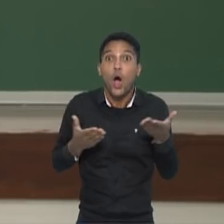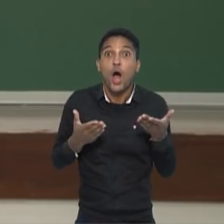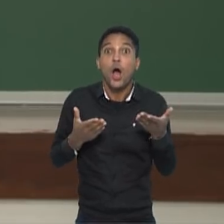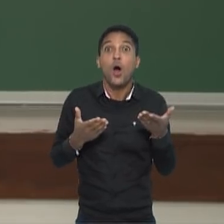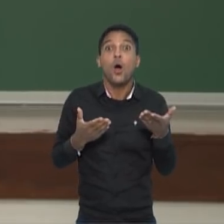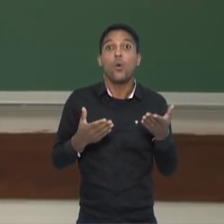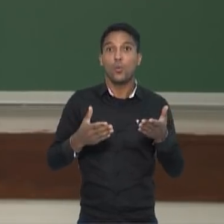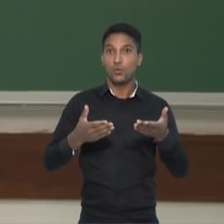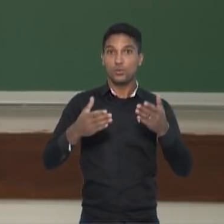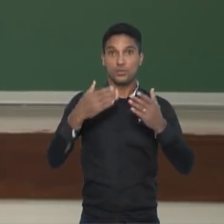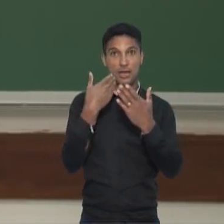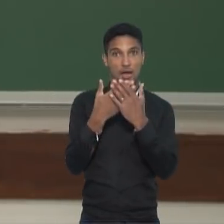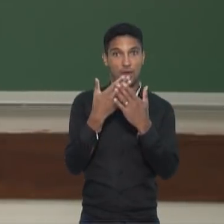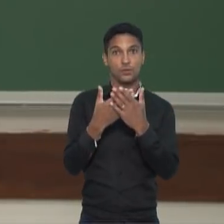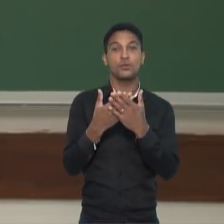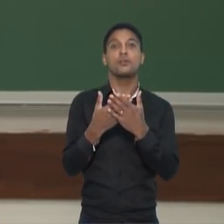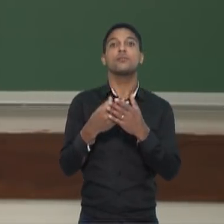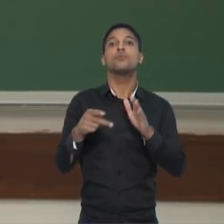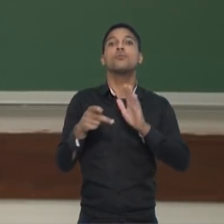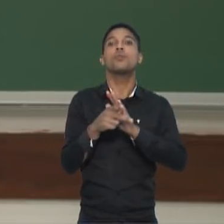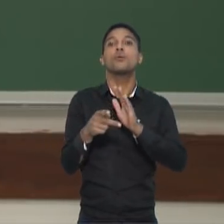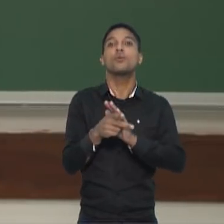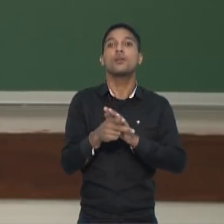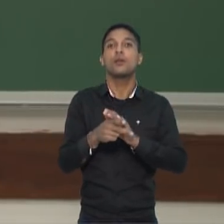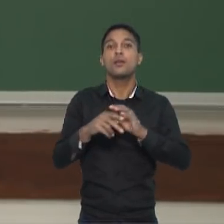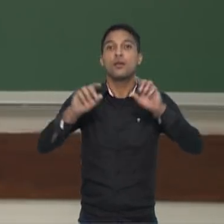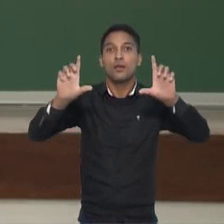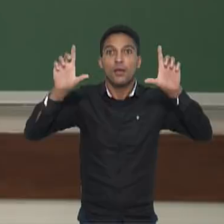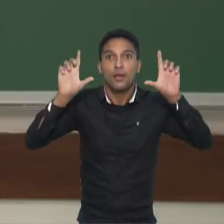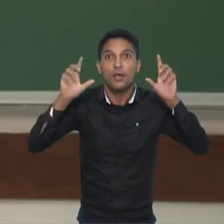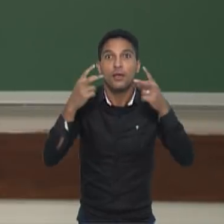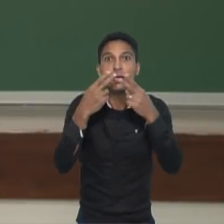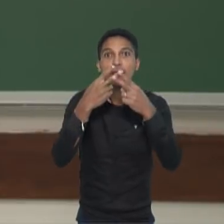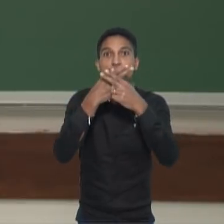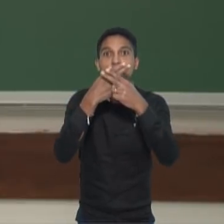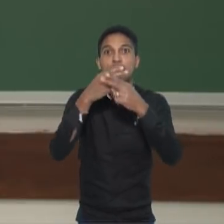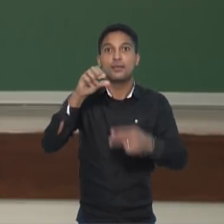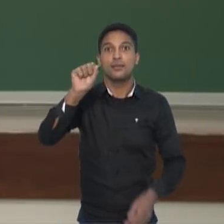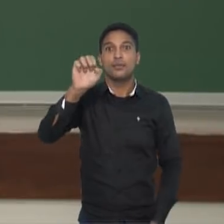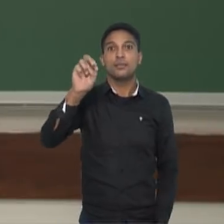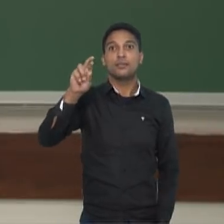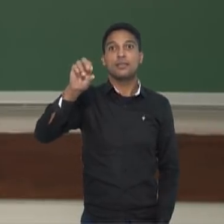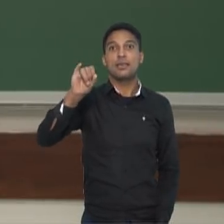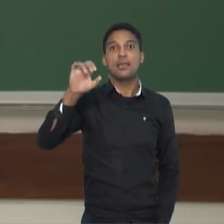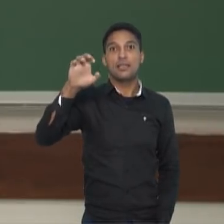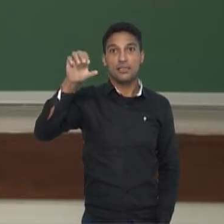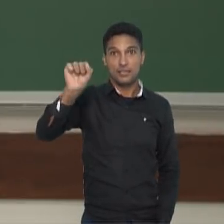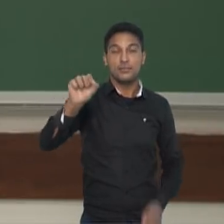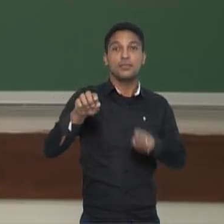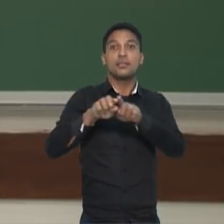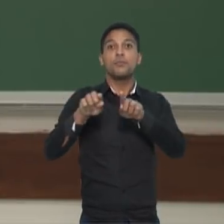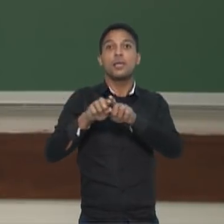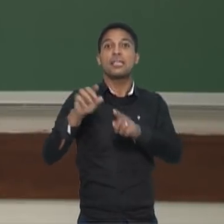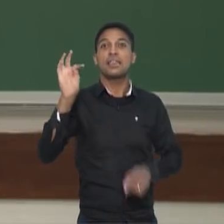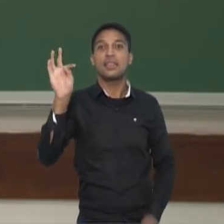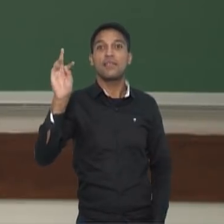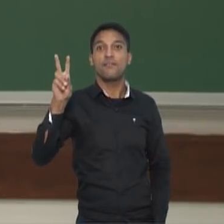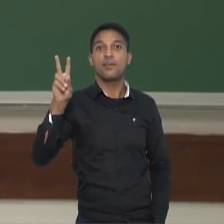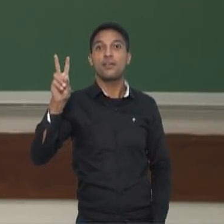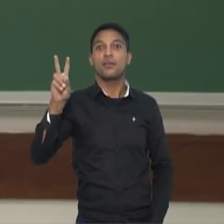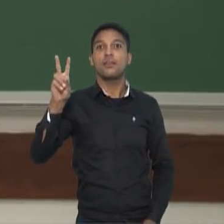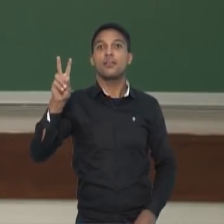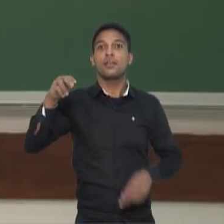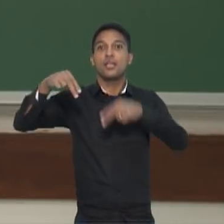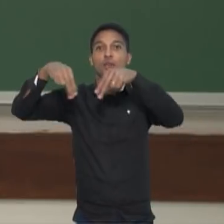que é assim um formato de vídeo, né, de produção cinematográfica, que tem ganhado